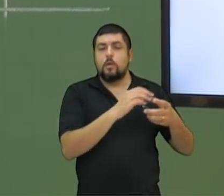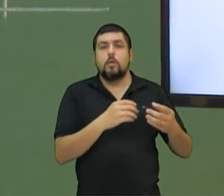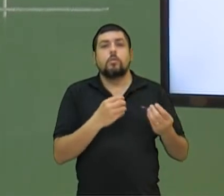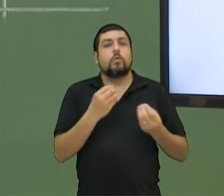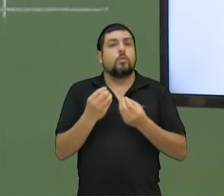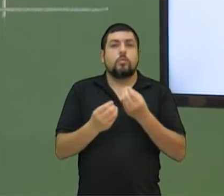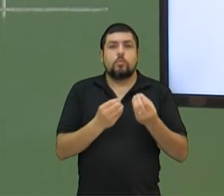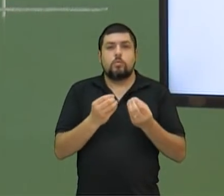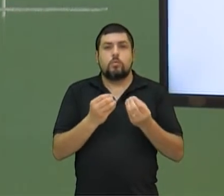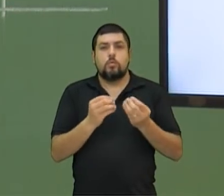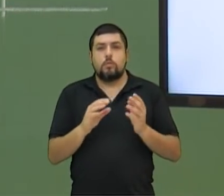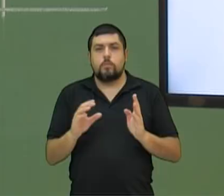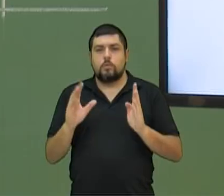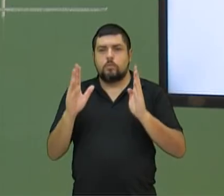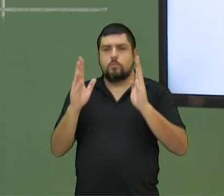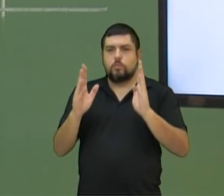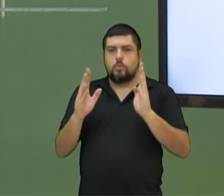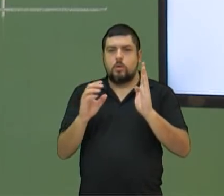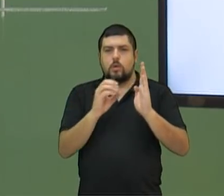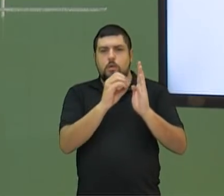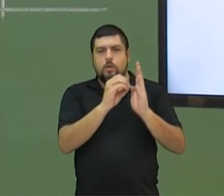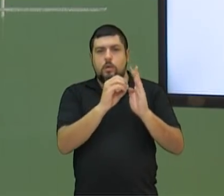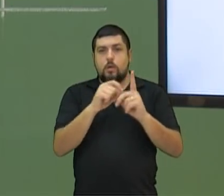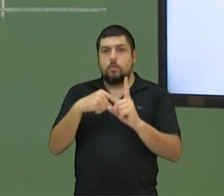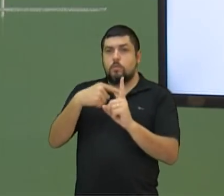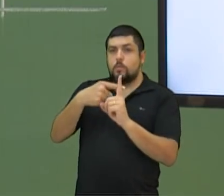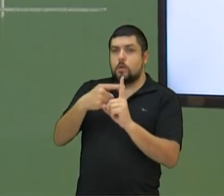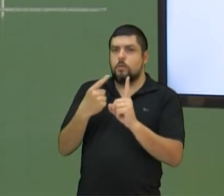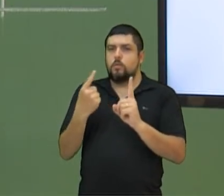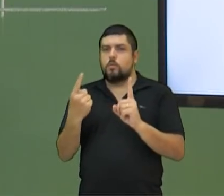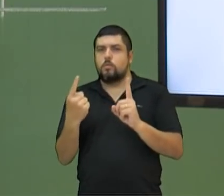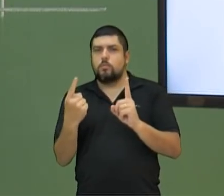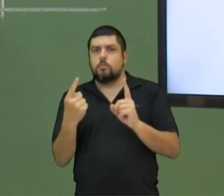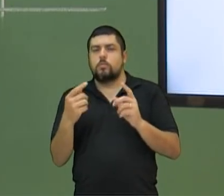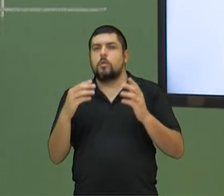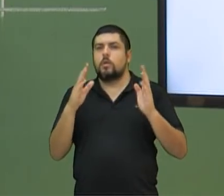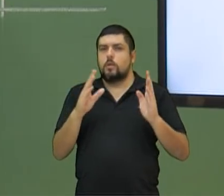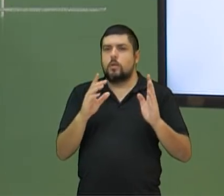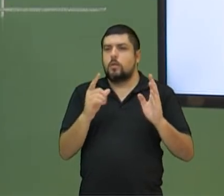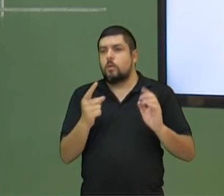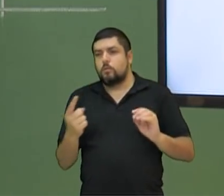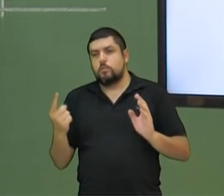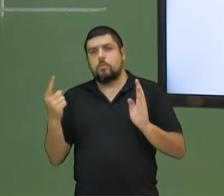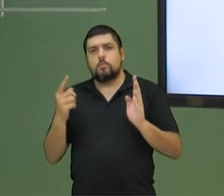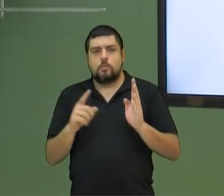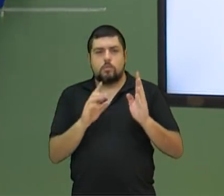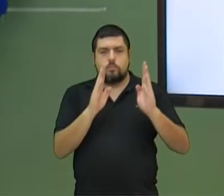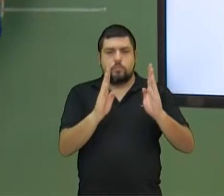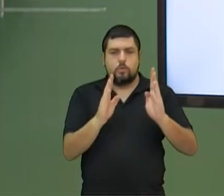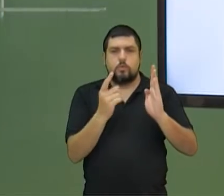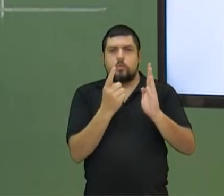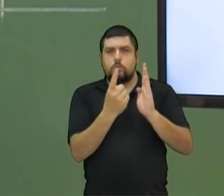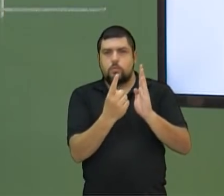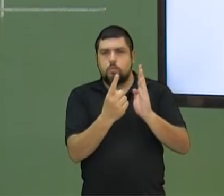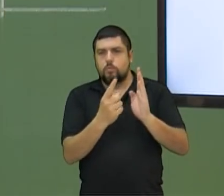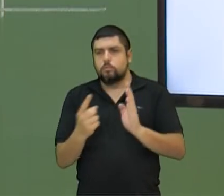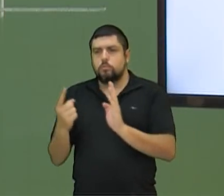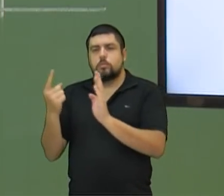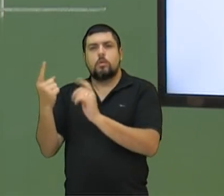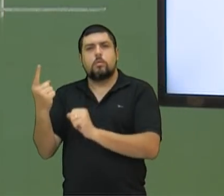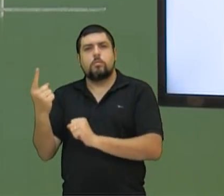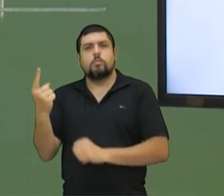ter módulo de 0 mais 1. 0 mais 1 é 1, então vai ficar módulo de 1, que é igual a